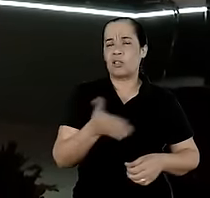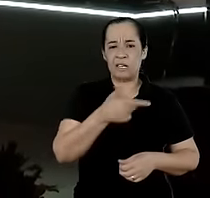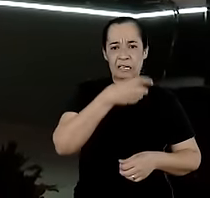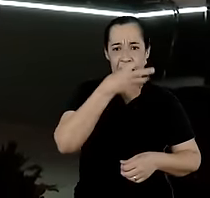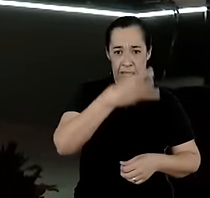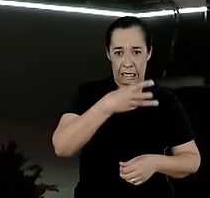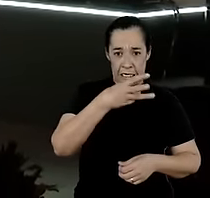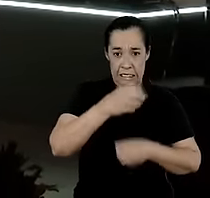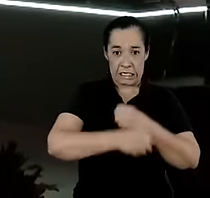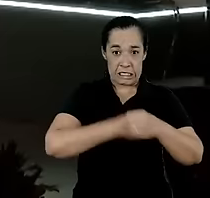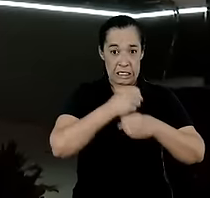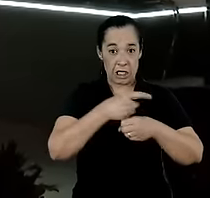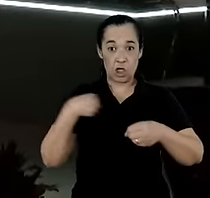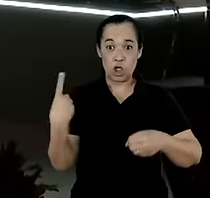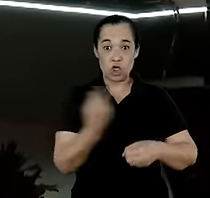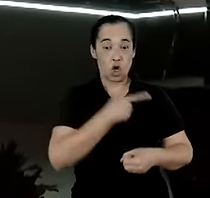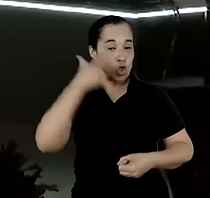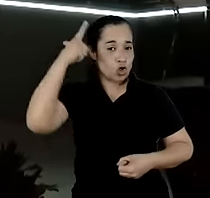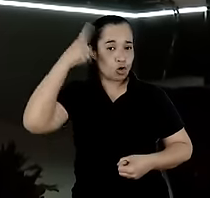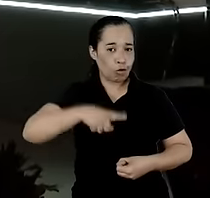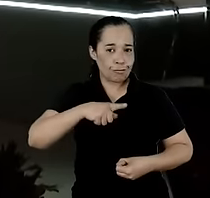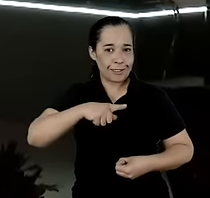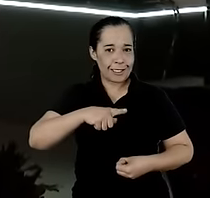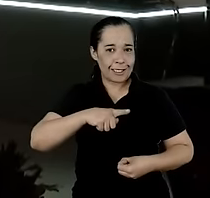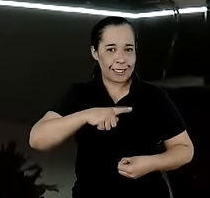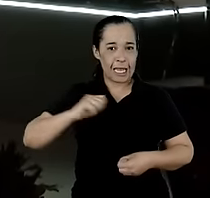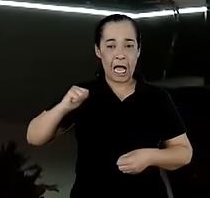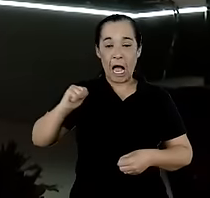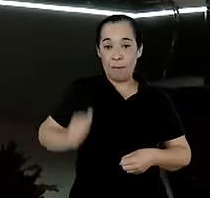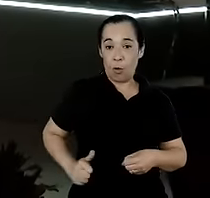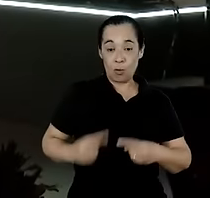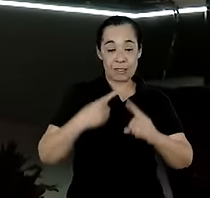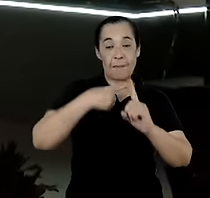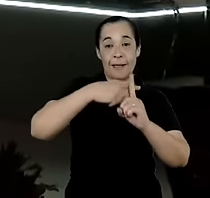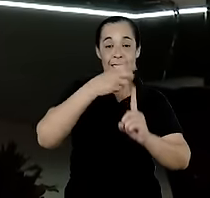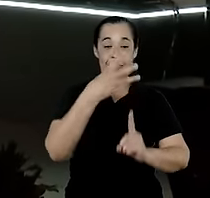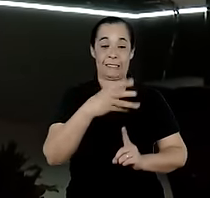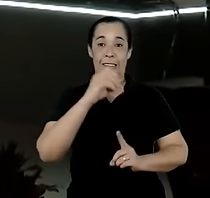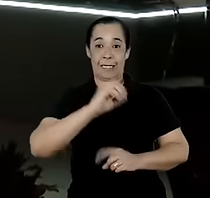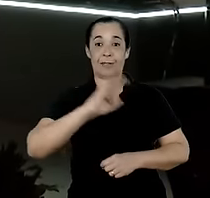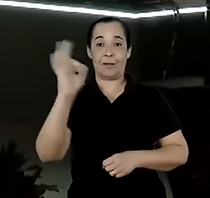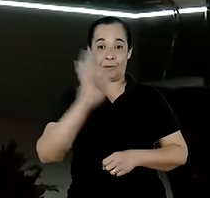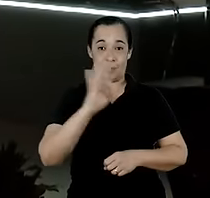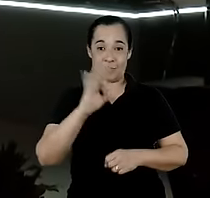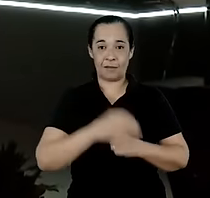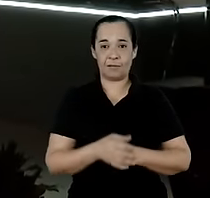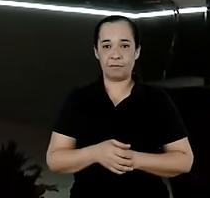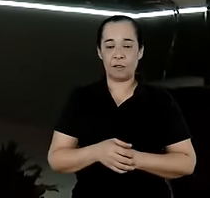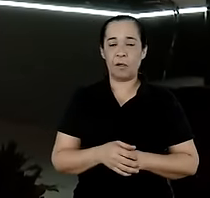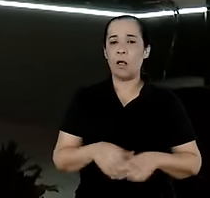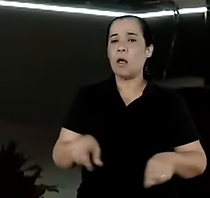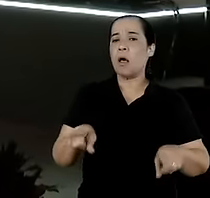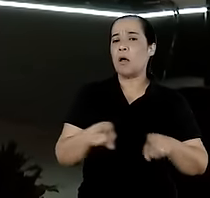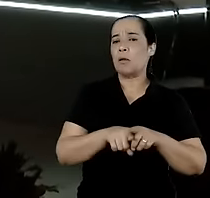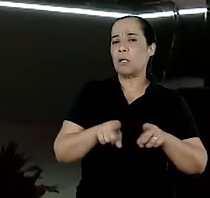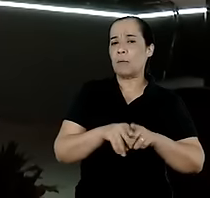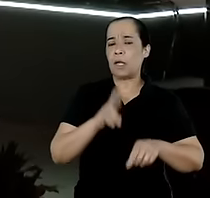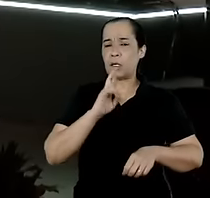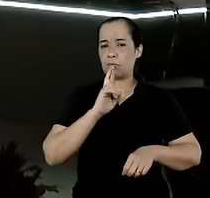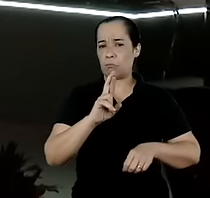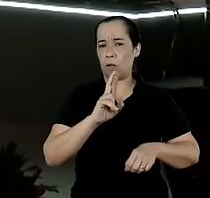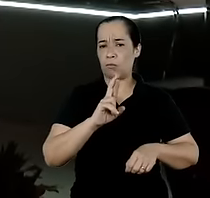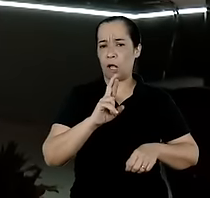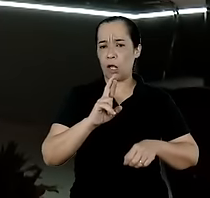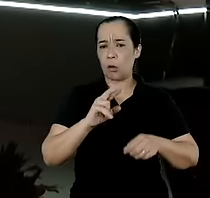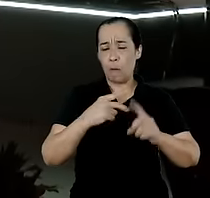de 30% né tá dando bolsa mais 30 e poucos por também com tendo se destacado em performance no período num período